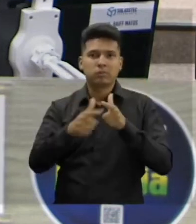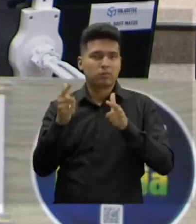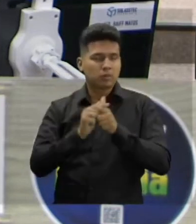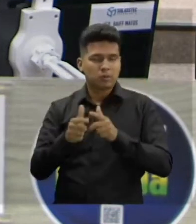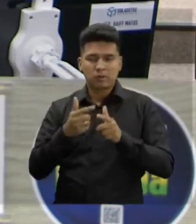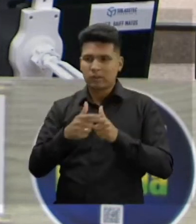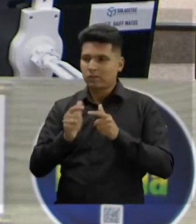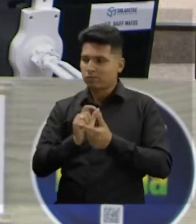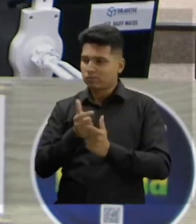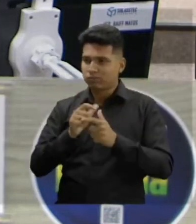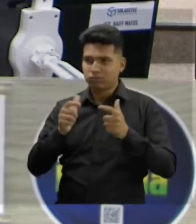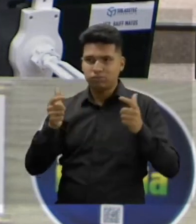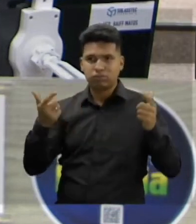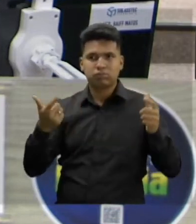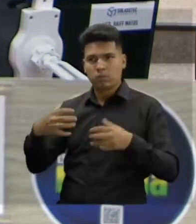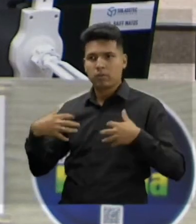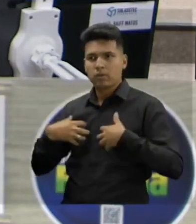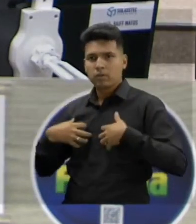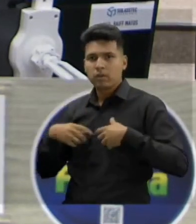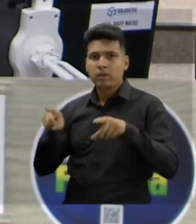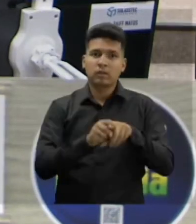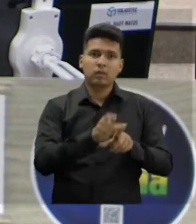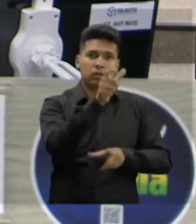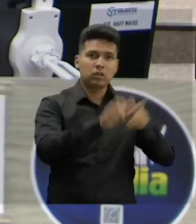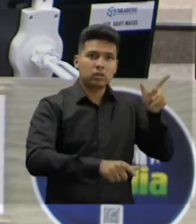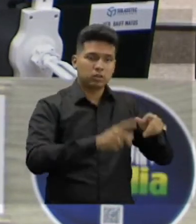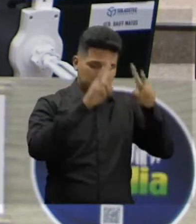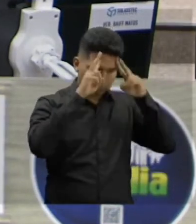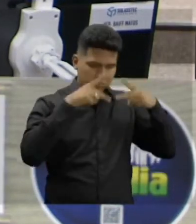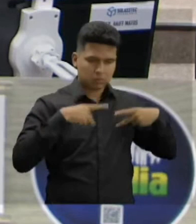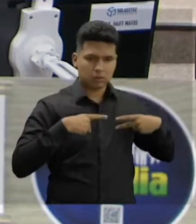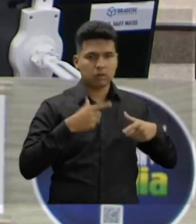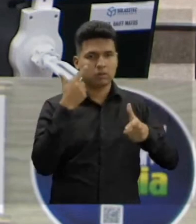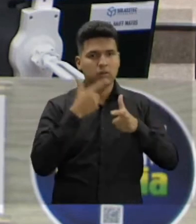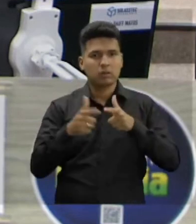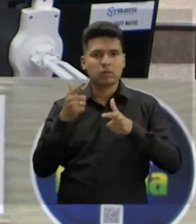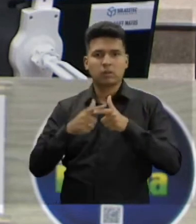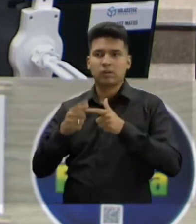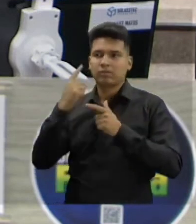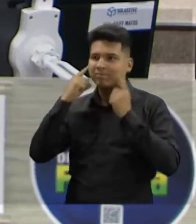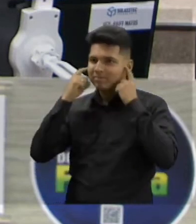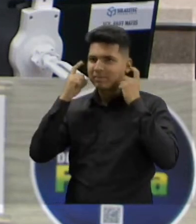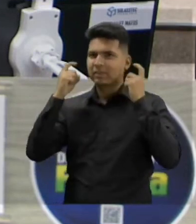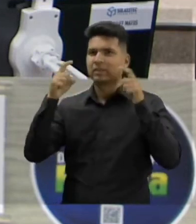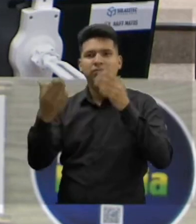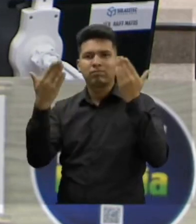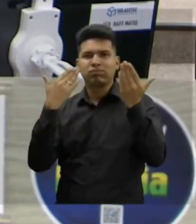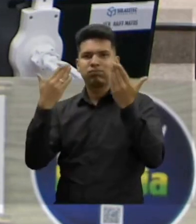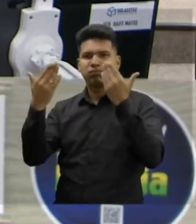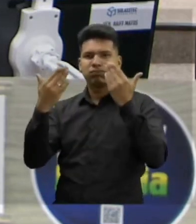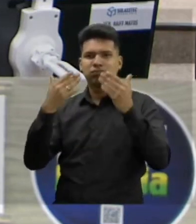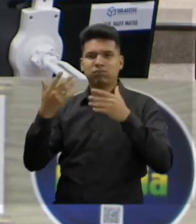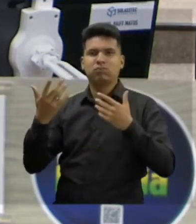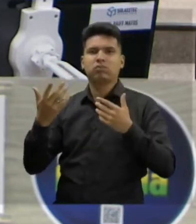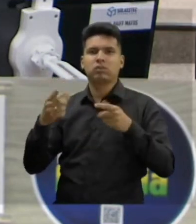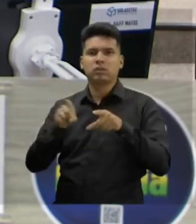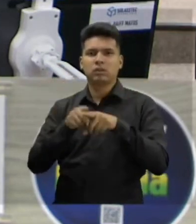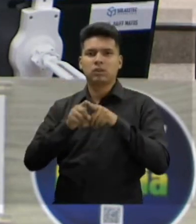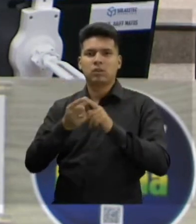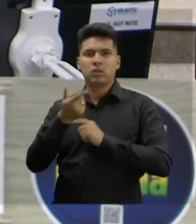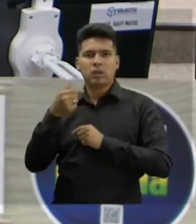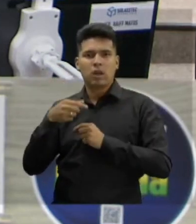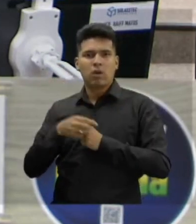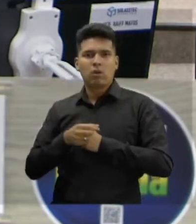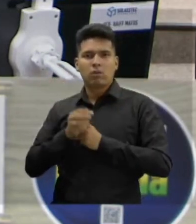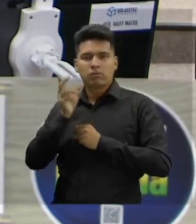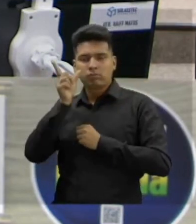vida silvestre quanto em nós, seres humanos. Problemas psicopatológicos, problemas psicológicos, o sono, a falta de